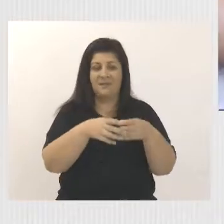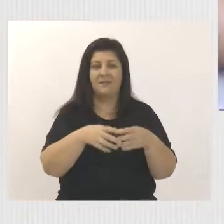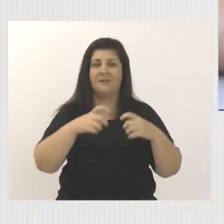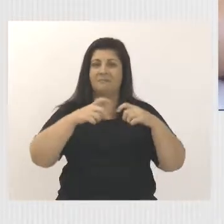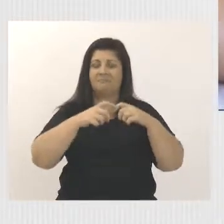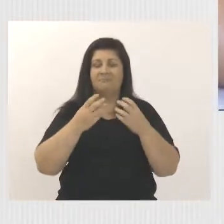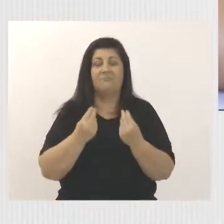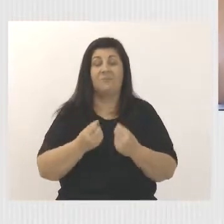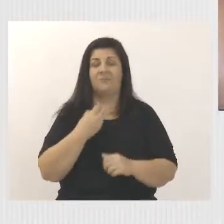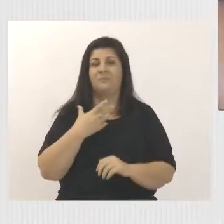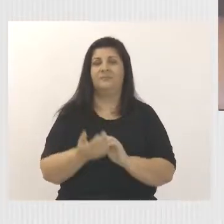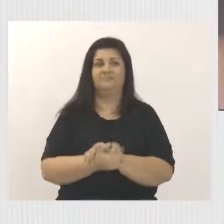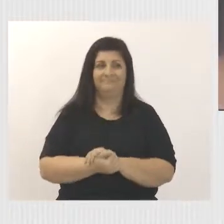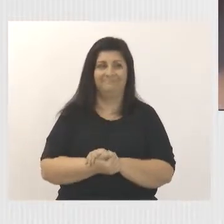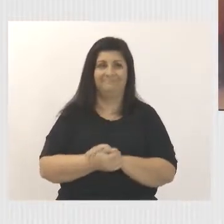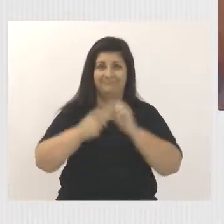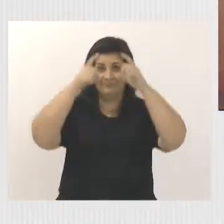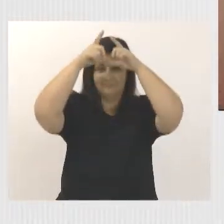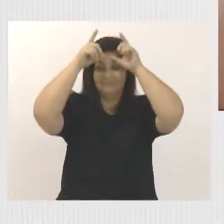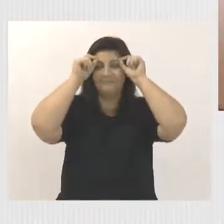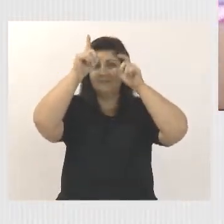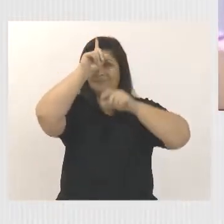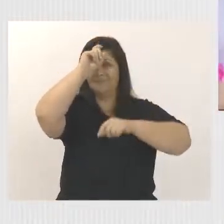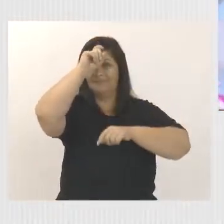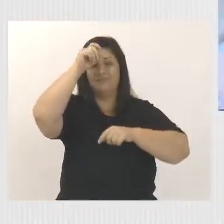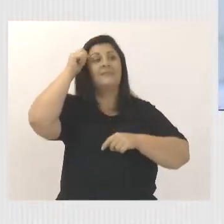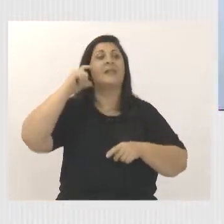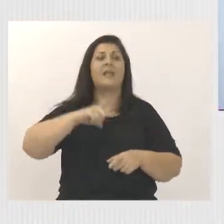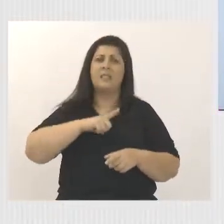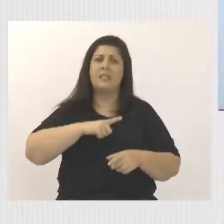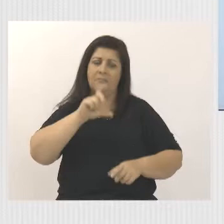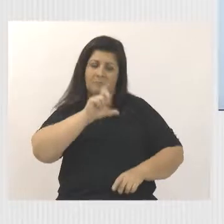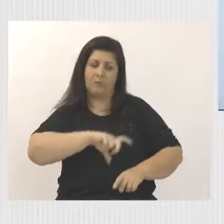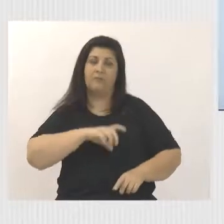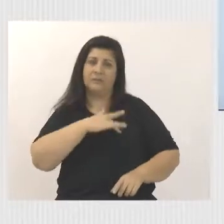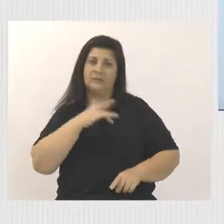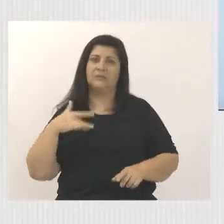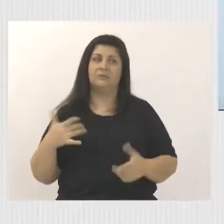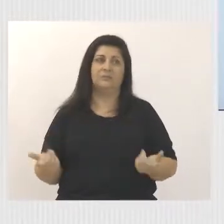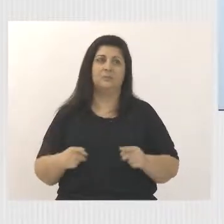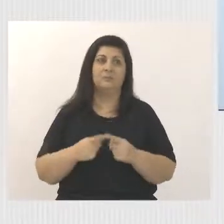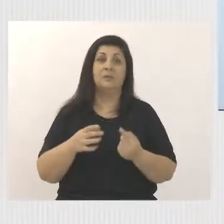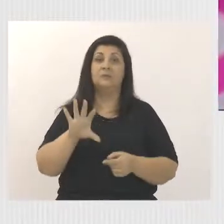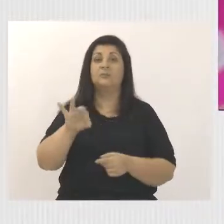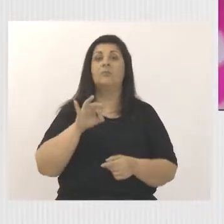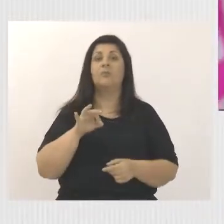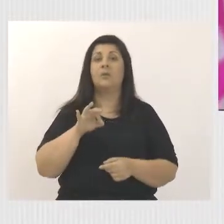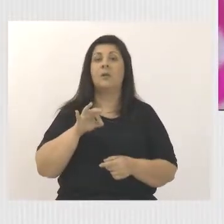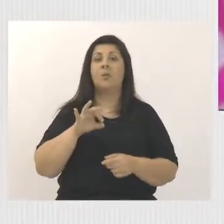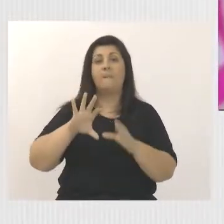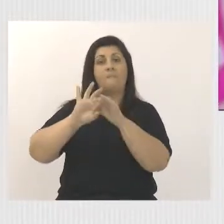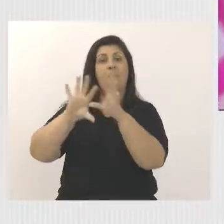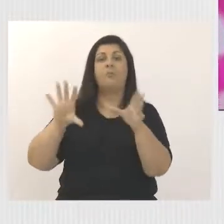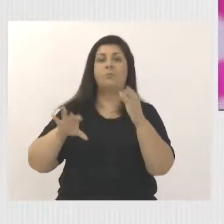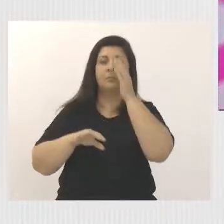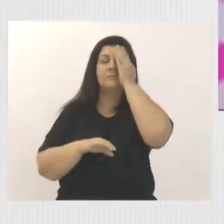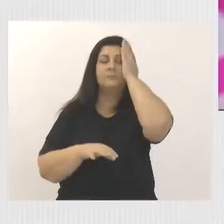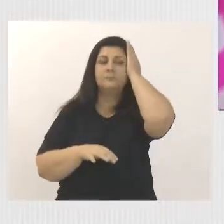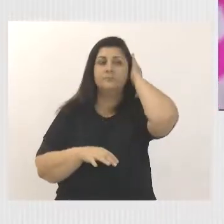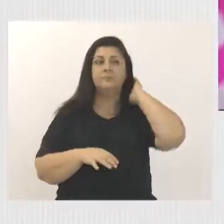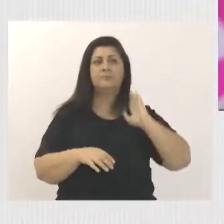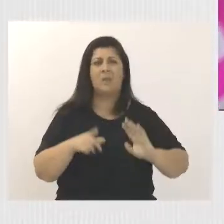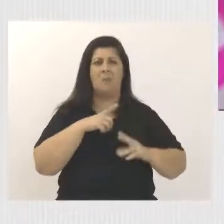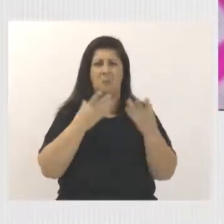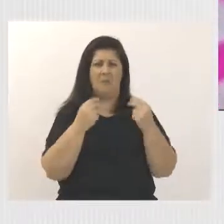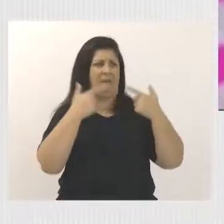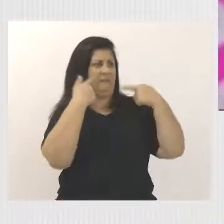maravilhosa. A enfermeira tem plano de saúde e, mesmo assim, decidiu ter a filha em uma maternidade pública. Ouviu muitas críticas